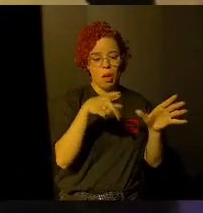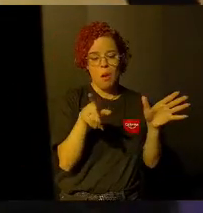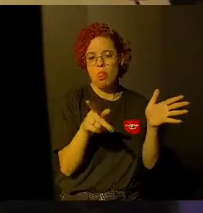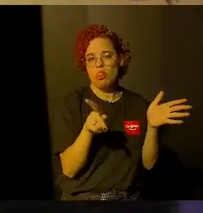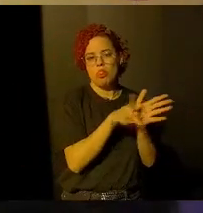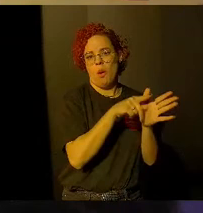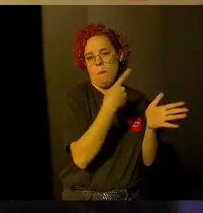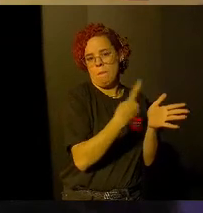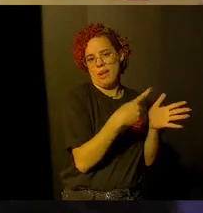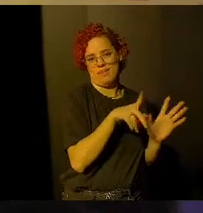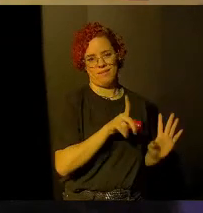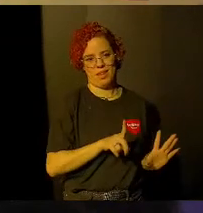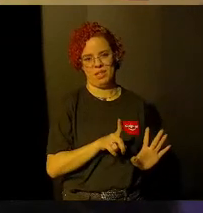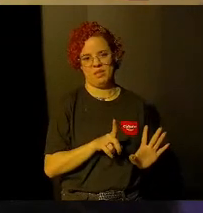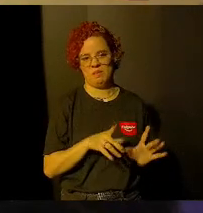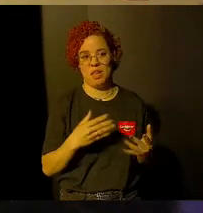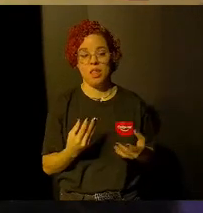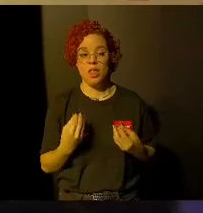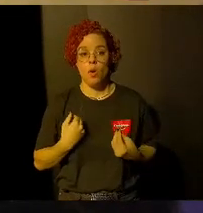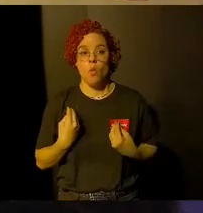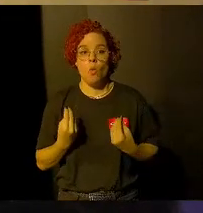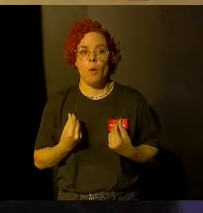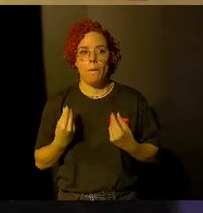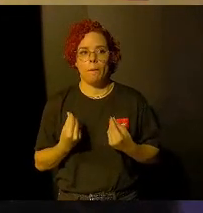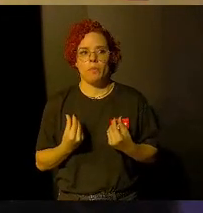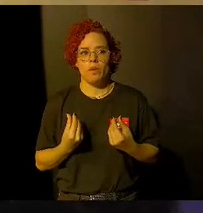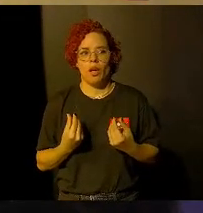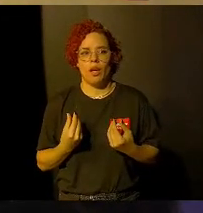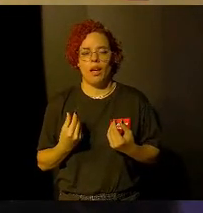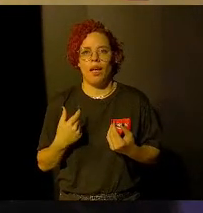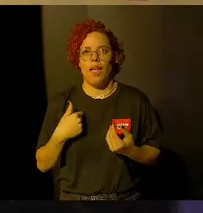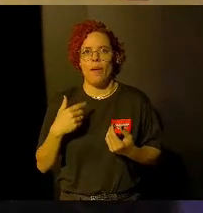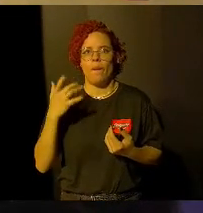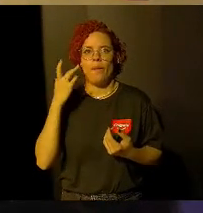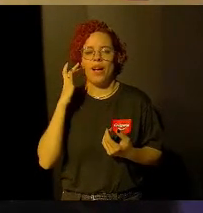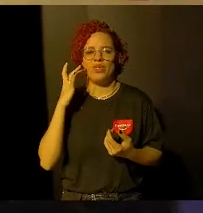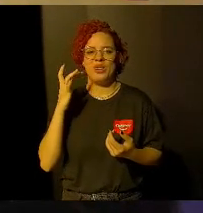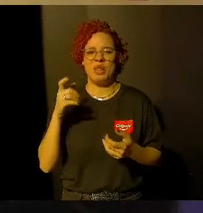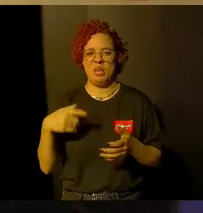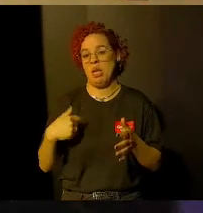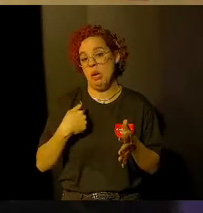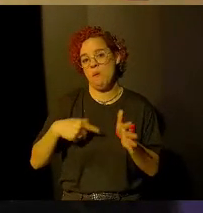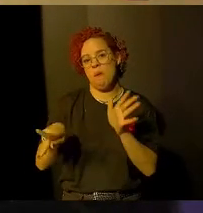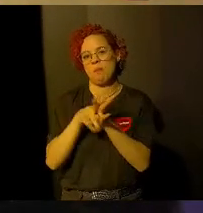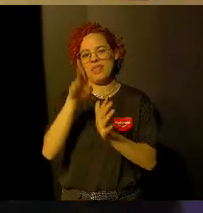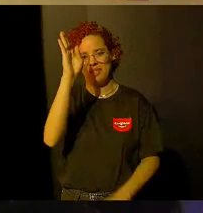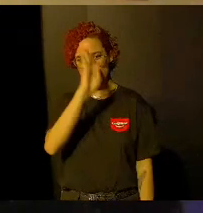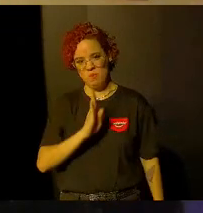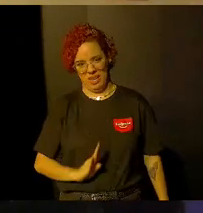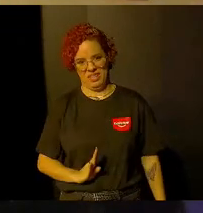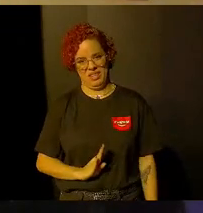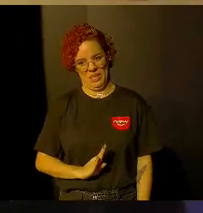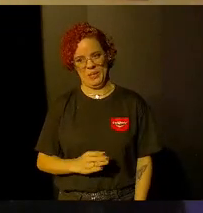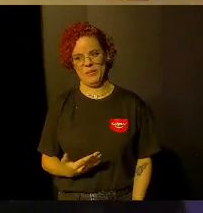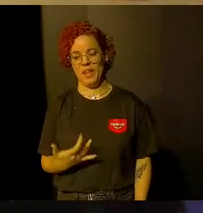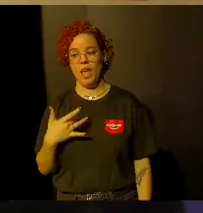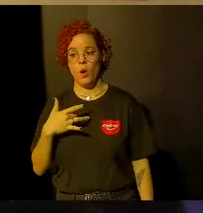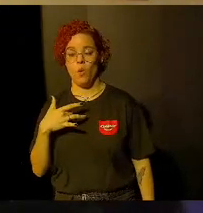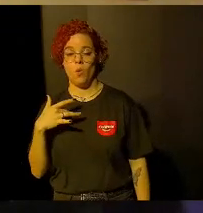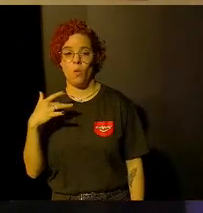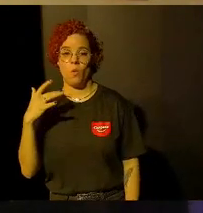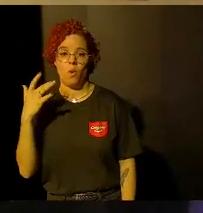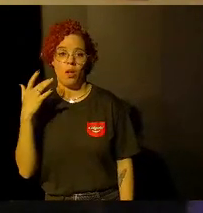eu sou considerada pertence é mesmo no Brasil são encarada muitas vezes